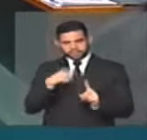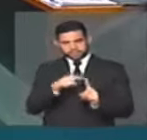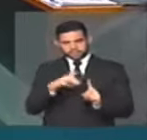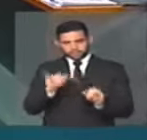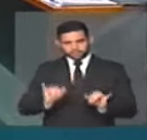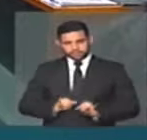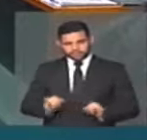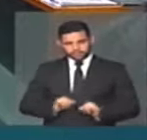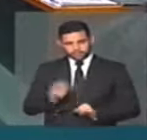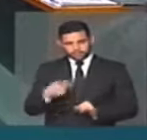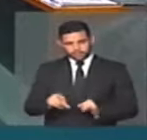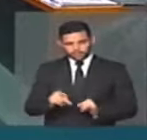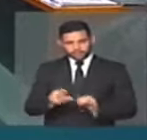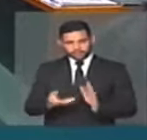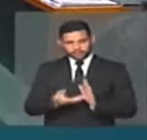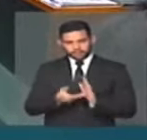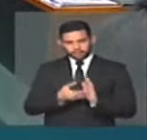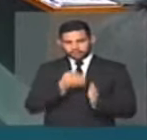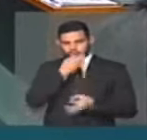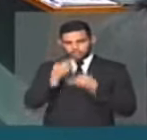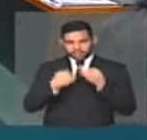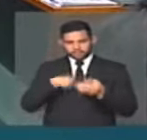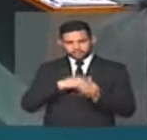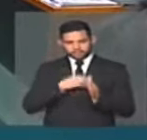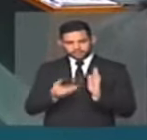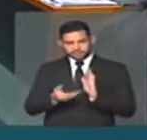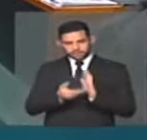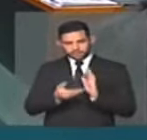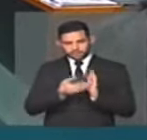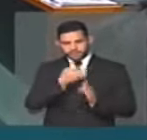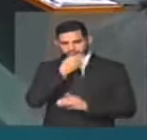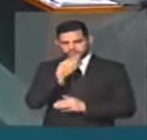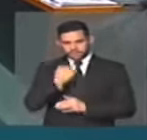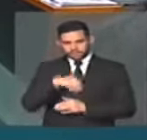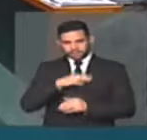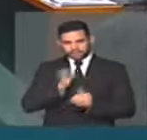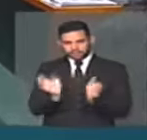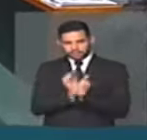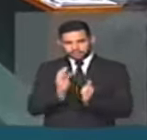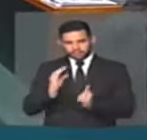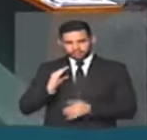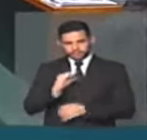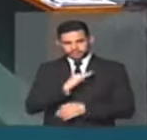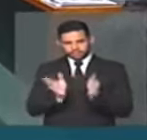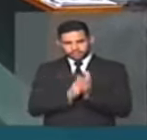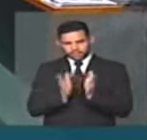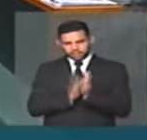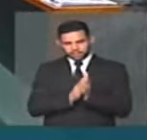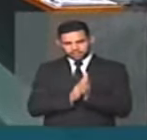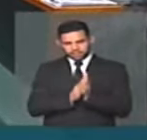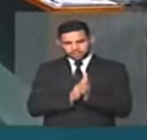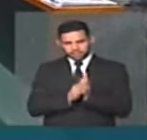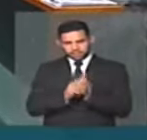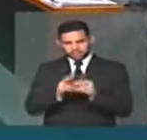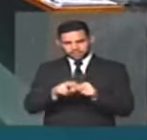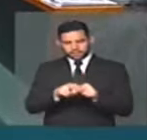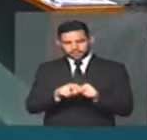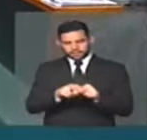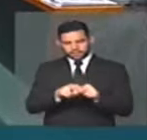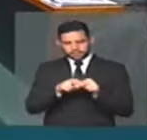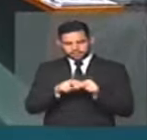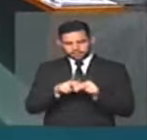o senhor tenha sofrido aqui. Não é a posição da nossa casa e não é a posição da nossa comissão. Parabéns,